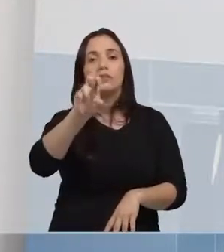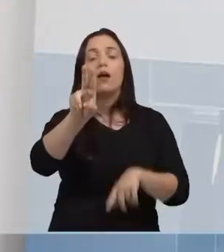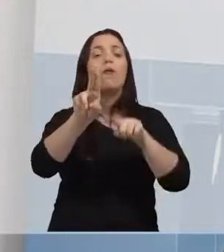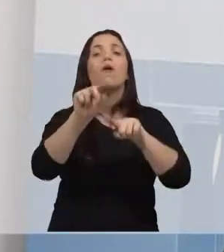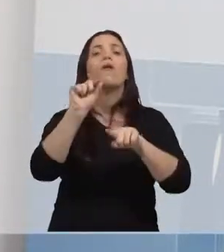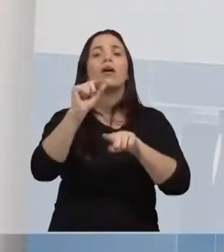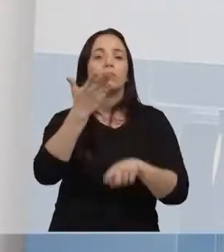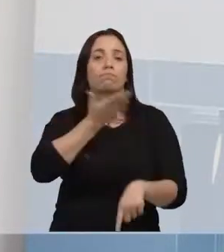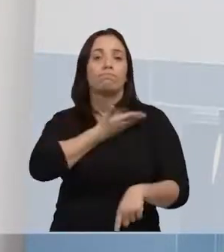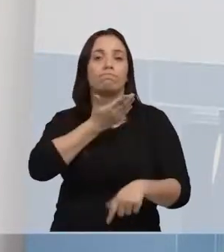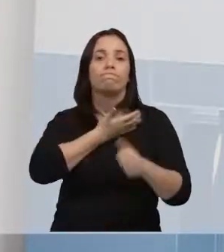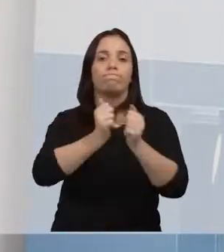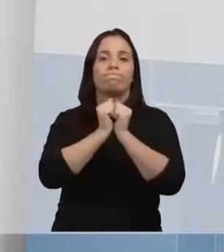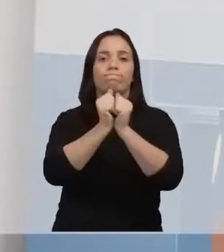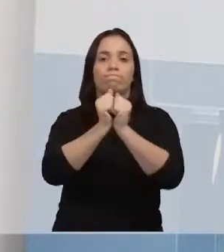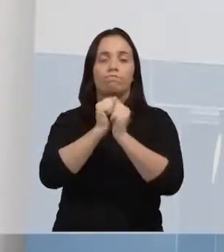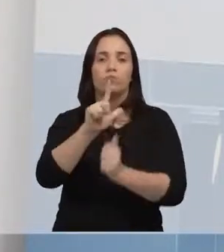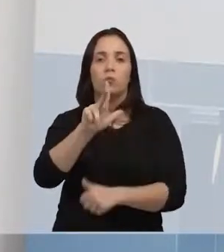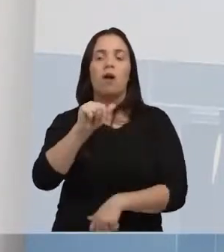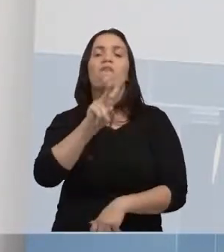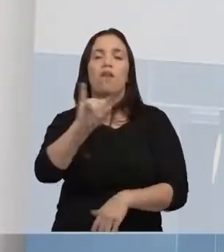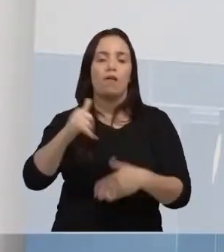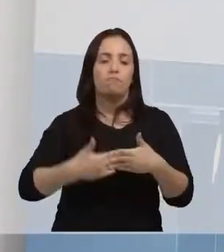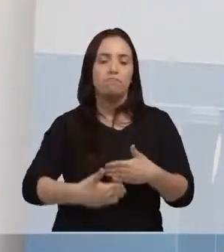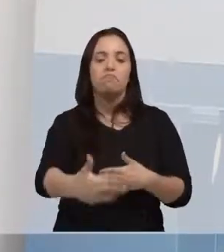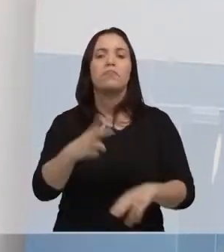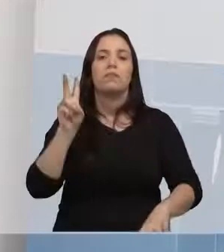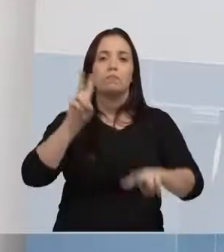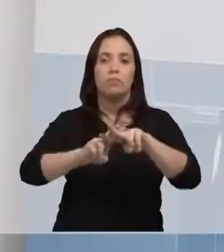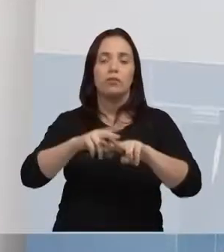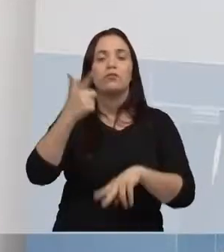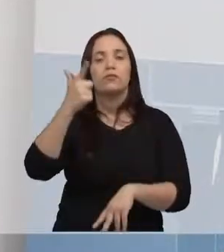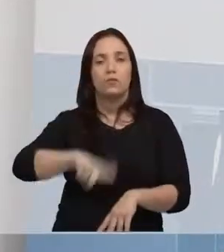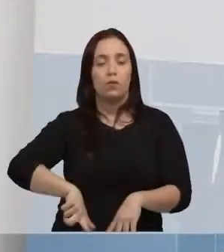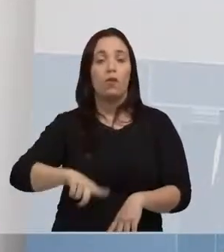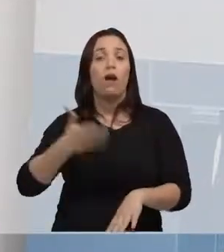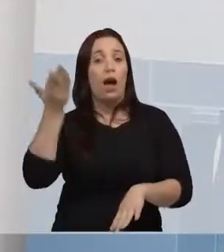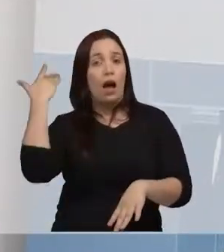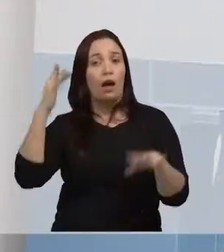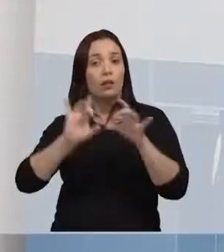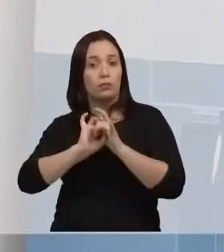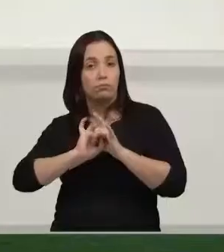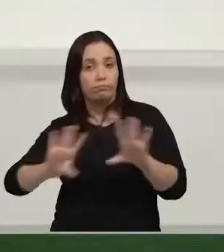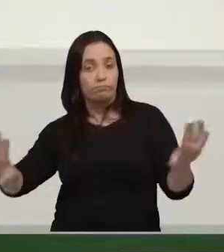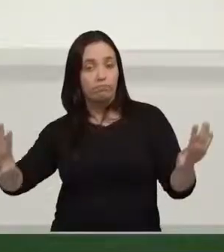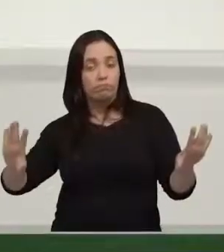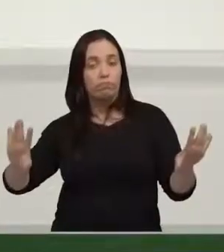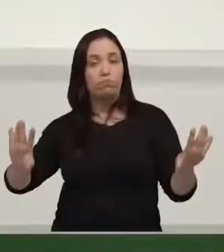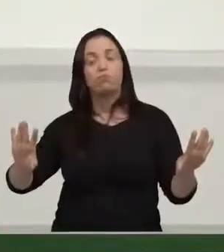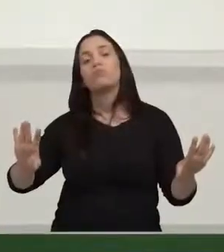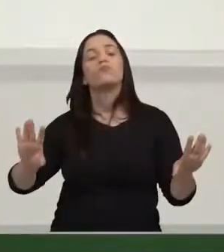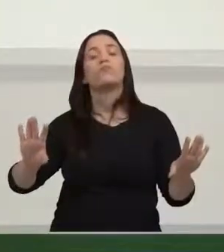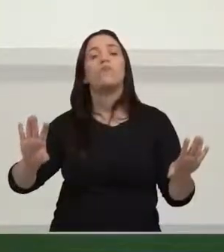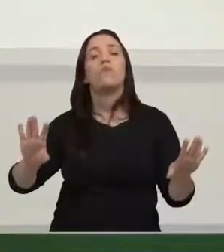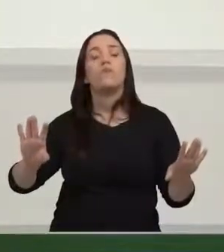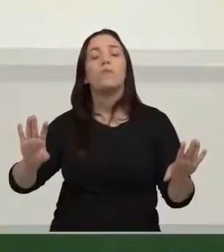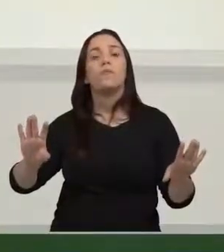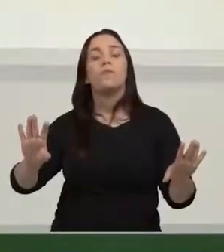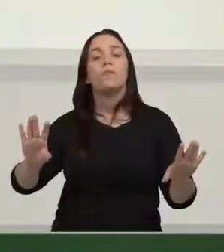Lula, já vai ser preso novamente. Está solto do processo de mensalão. Ele não está solto, ele